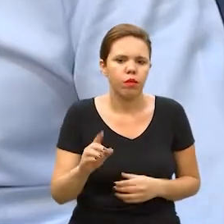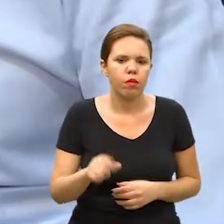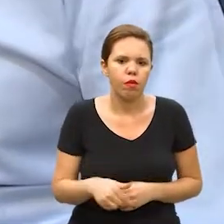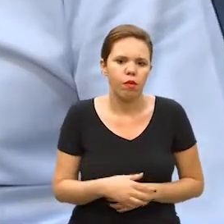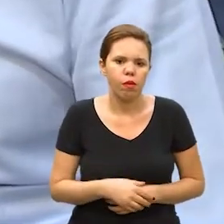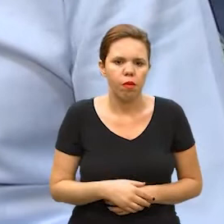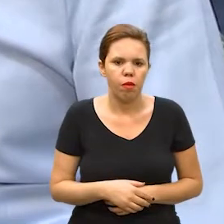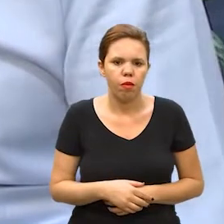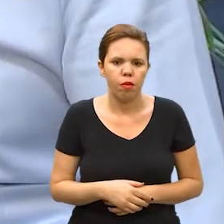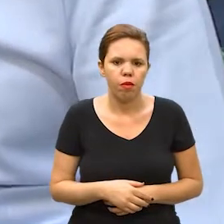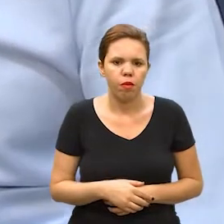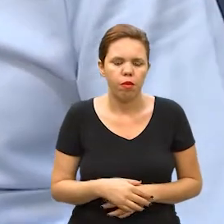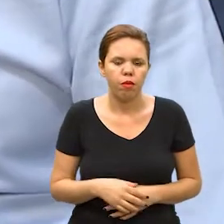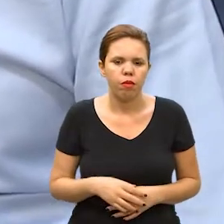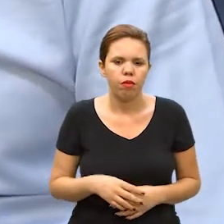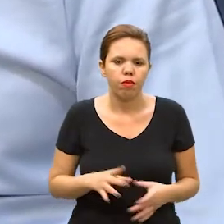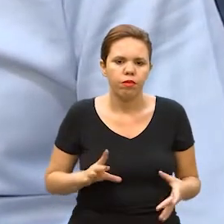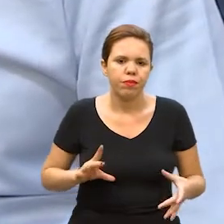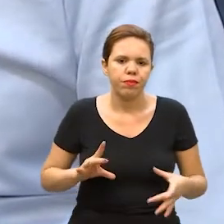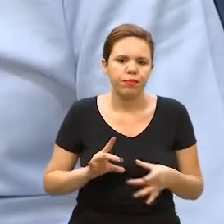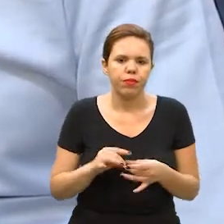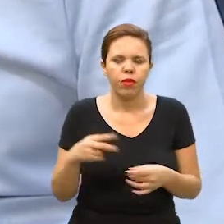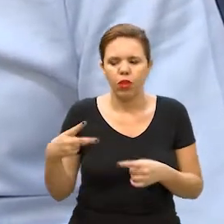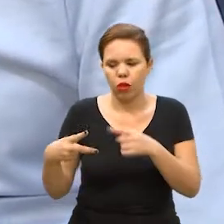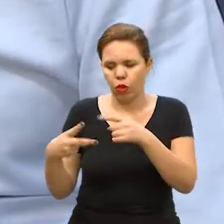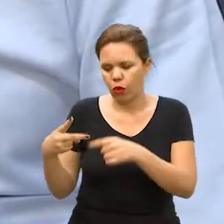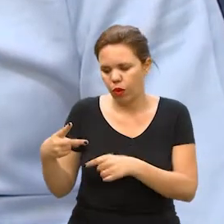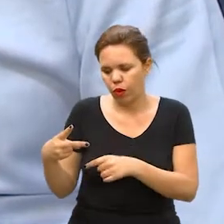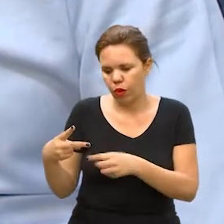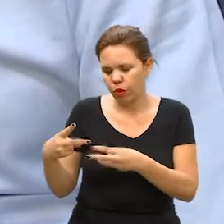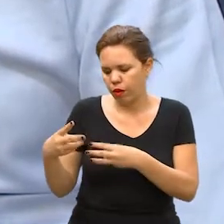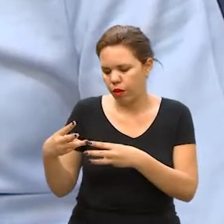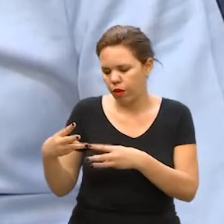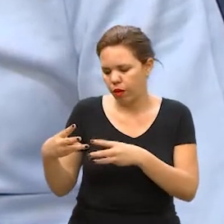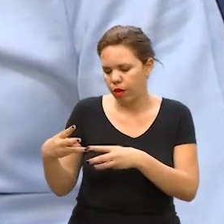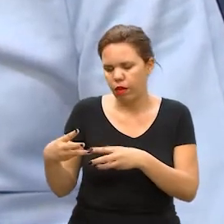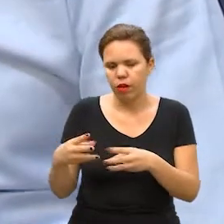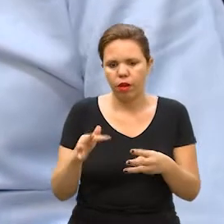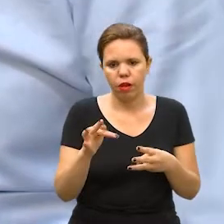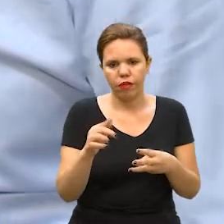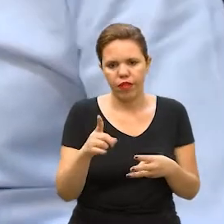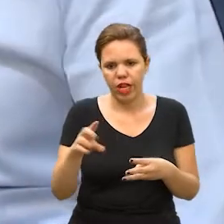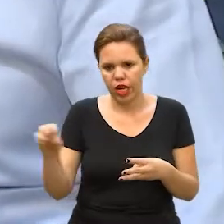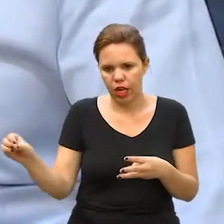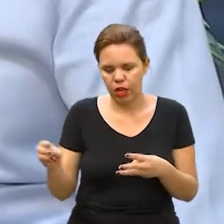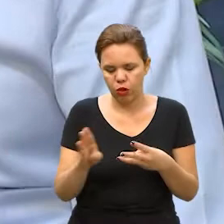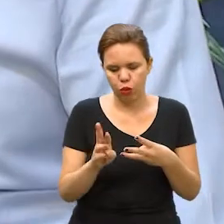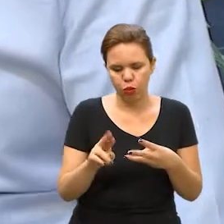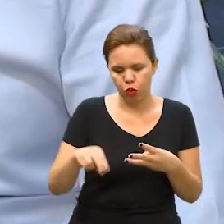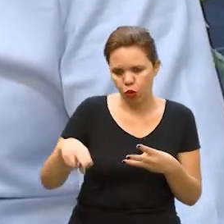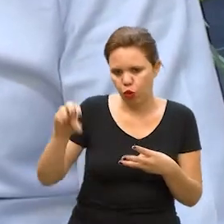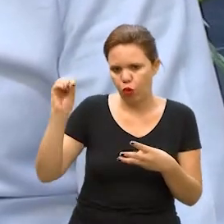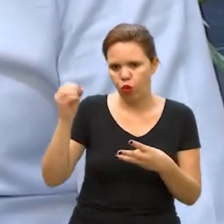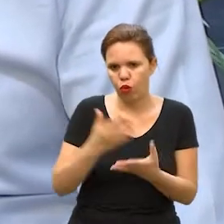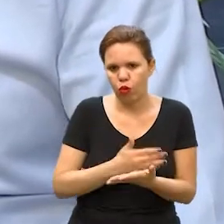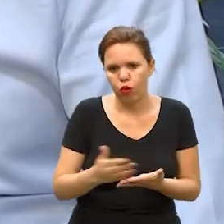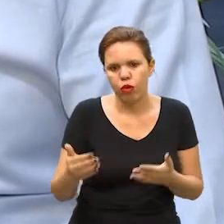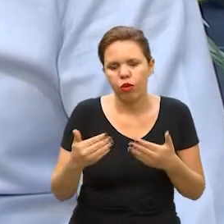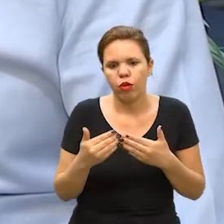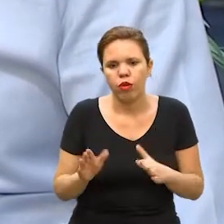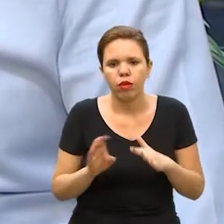dali, somou-se mais os 2 sócios, né, o Fernando e o Bruno, e deu-se início